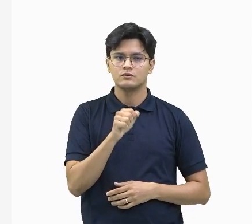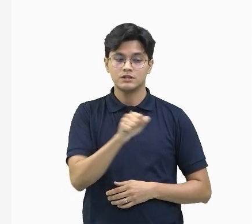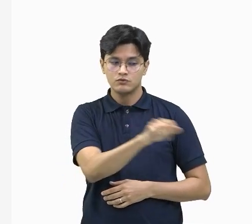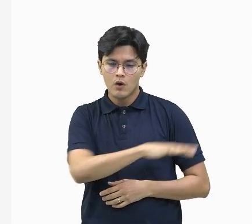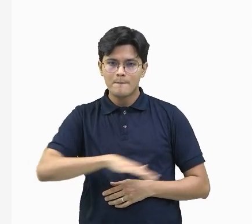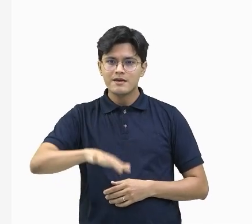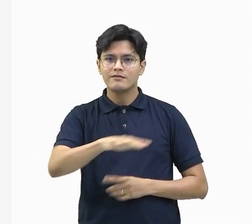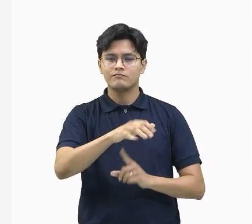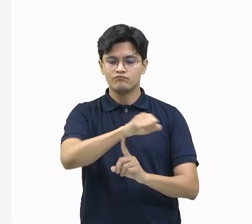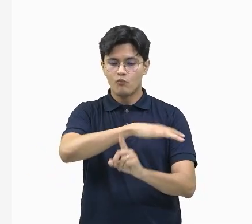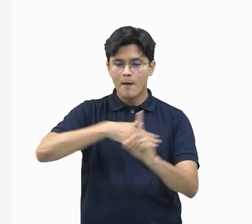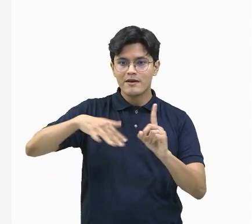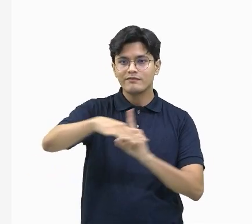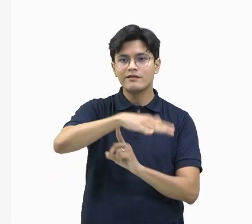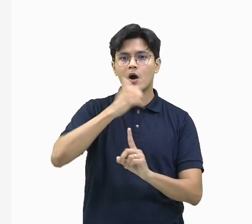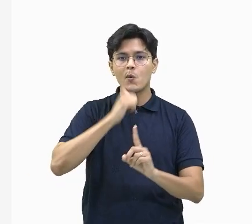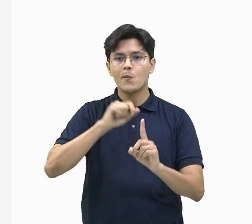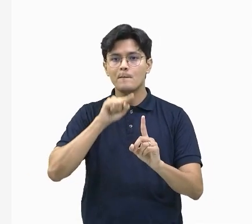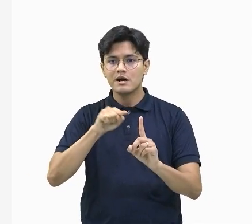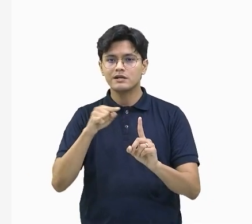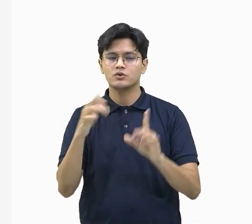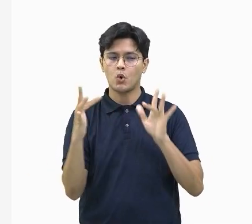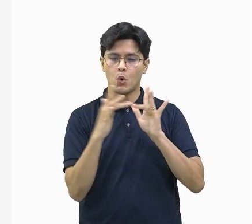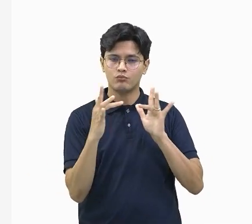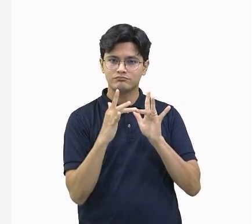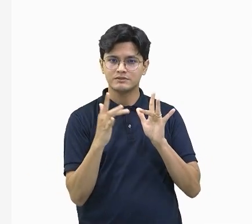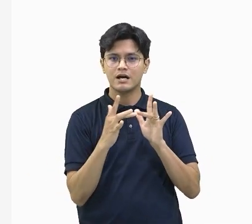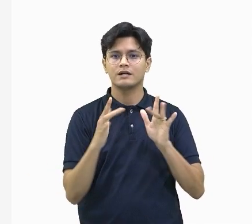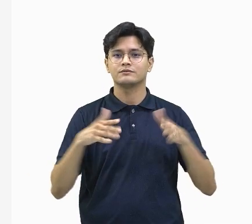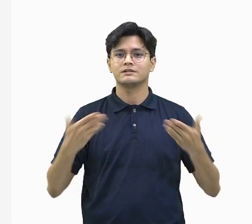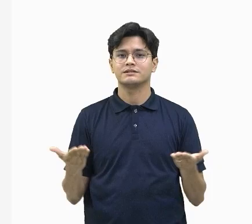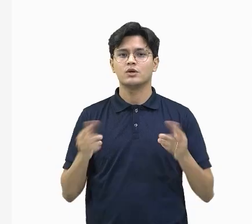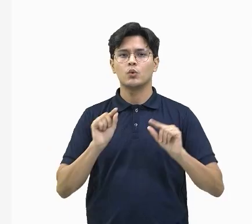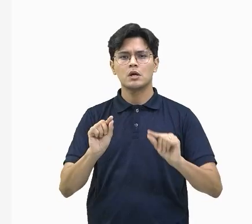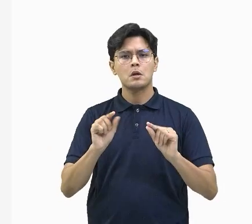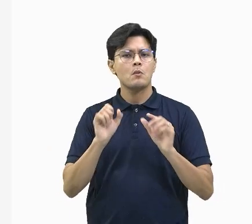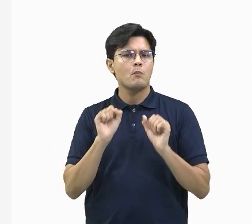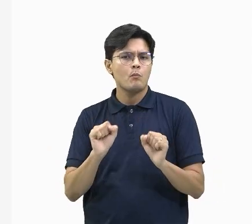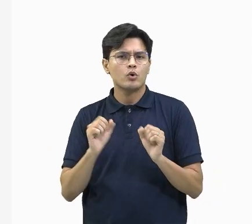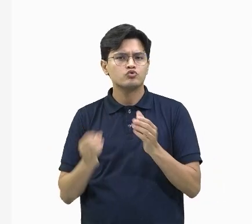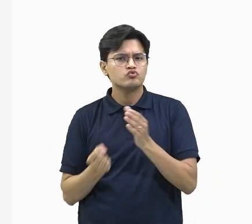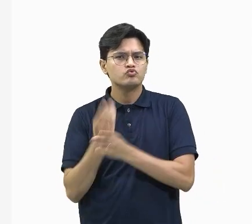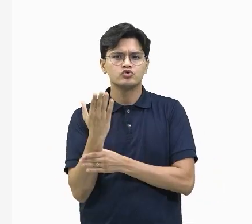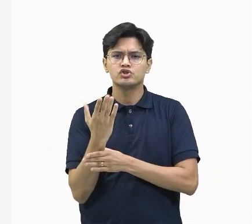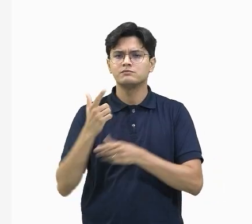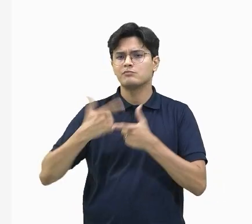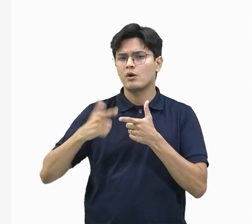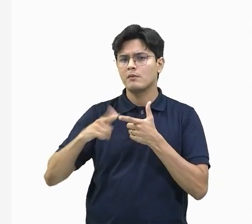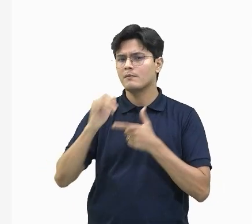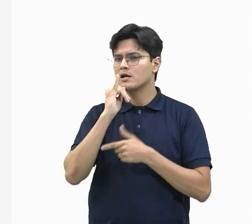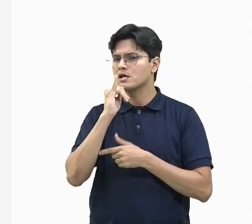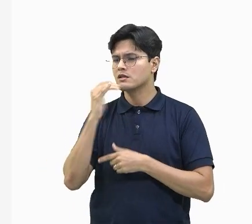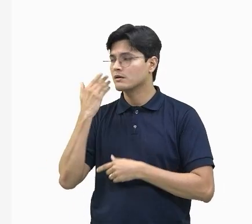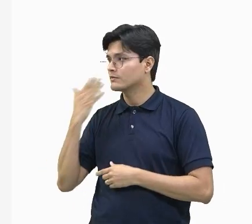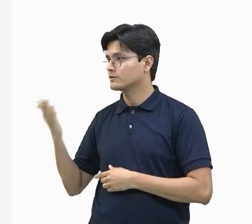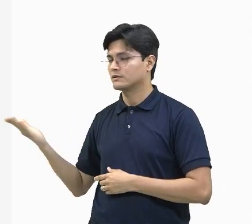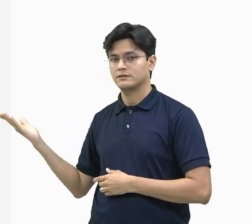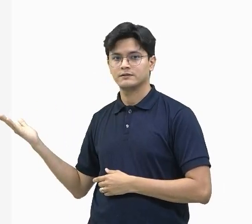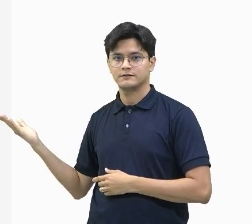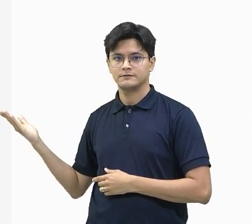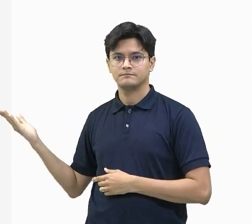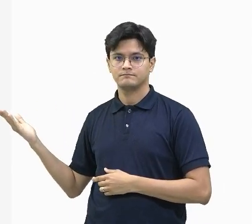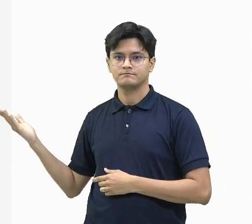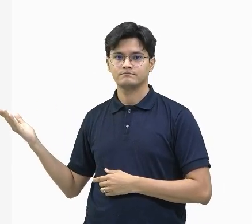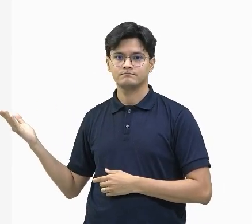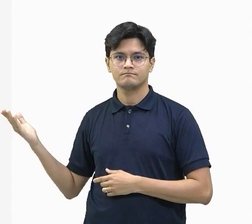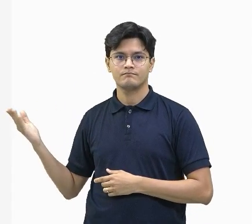e a teratógenos. Um desses exemplos pode ser a síndrome alcoólica fetal, que ela pode se